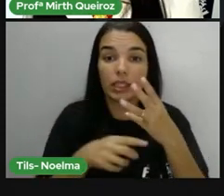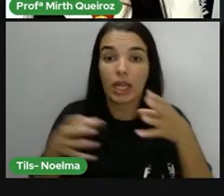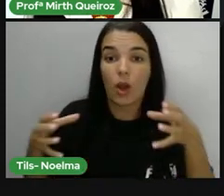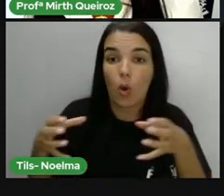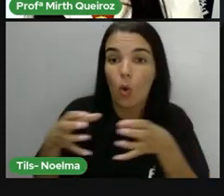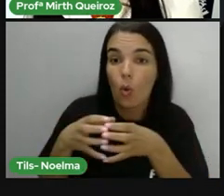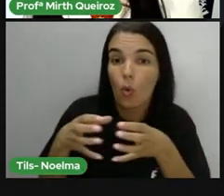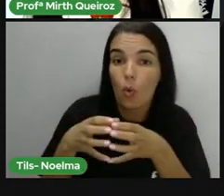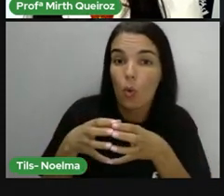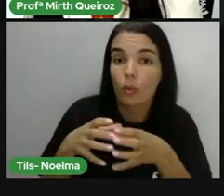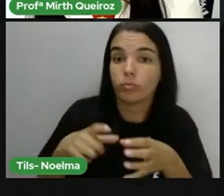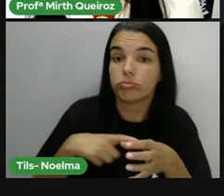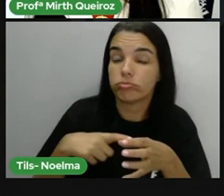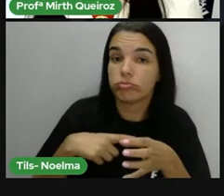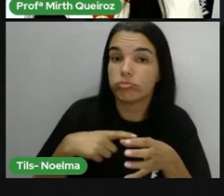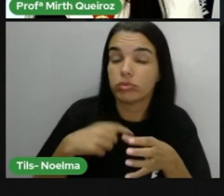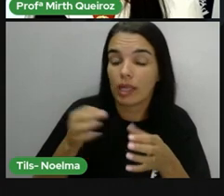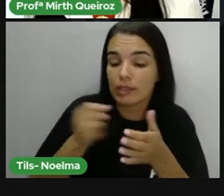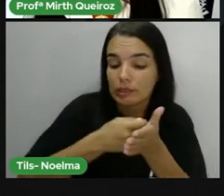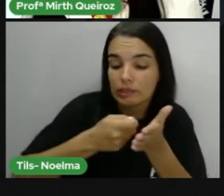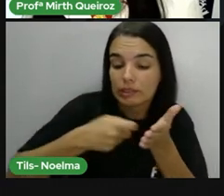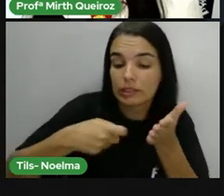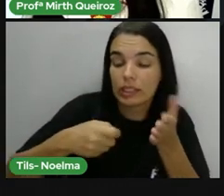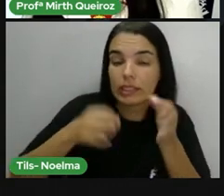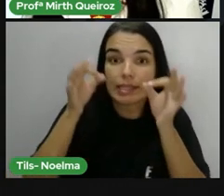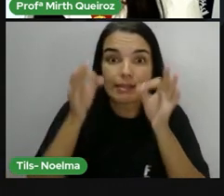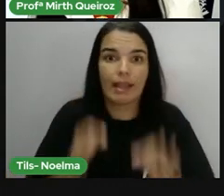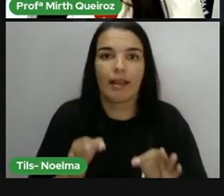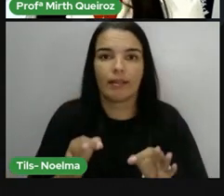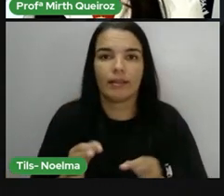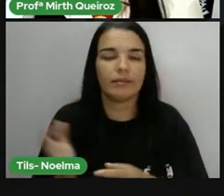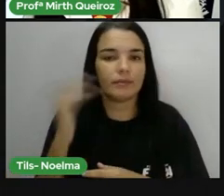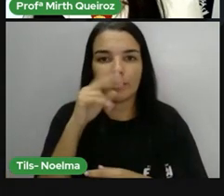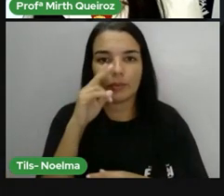a ortografia correta das palavras. Vamos conferir?